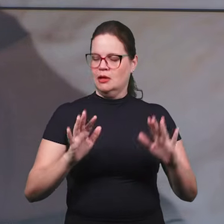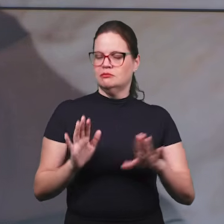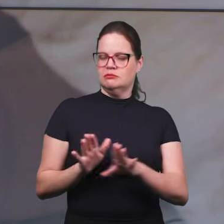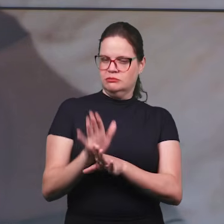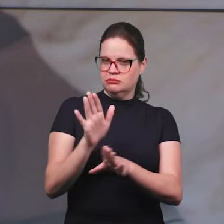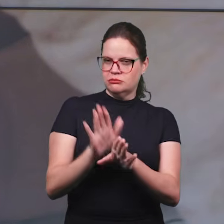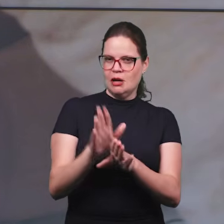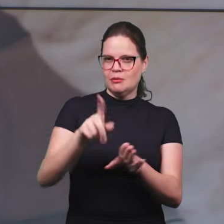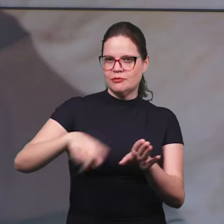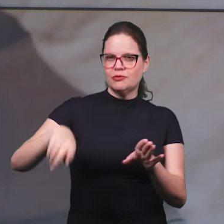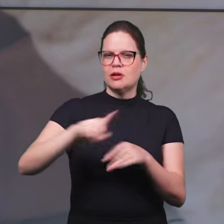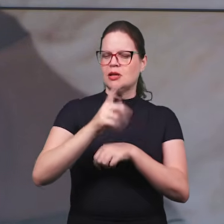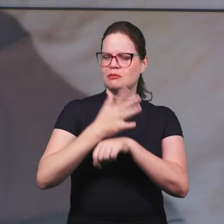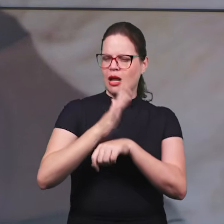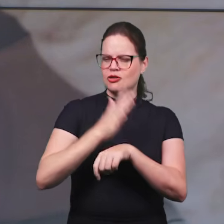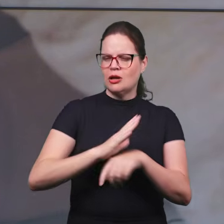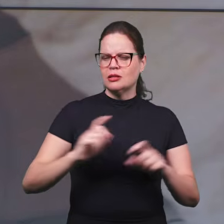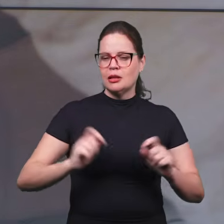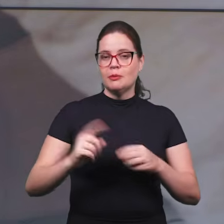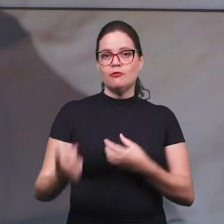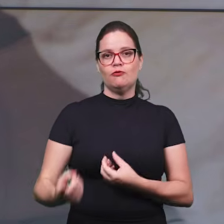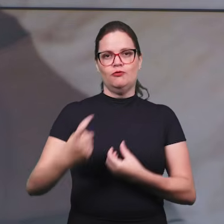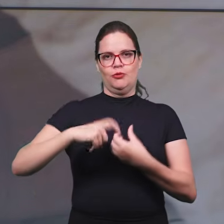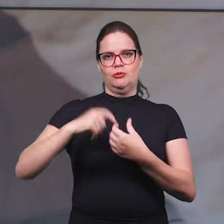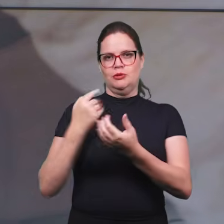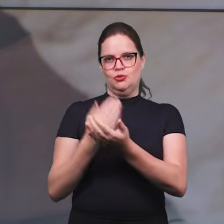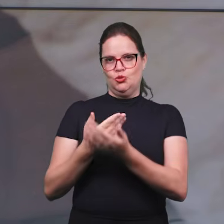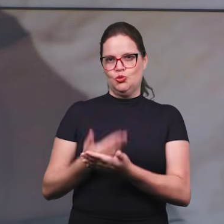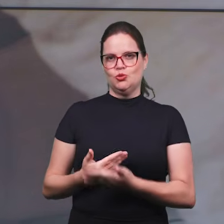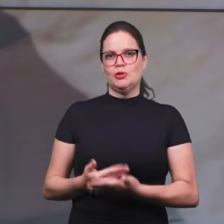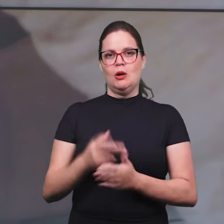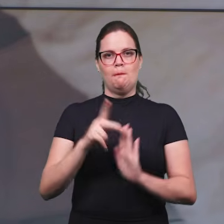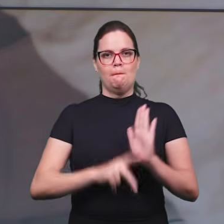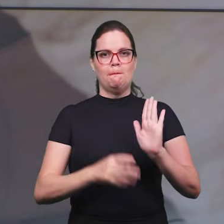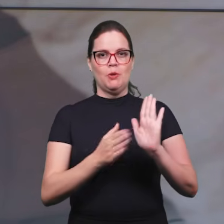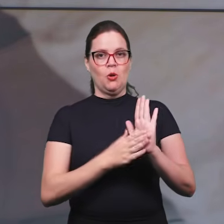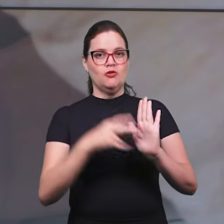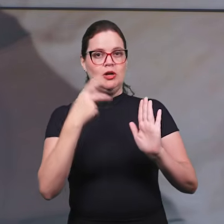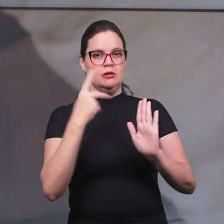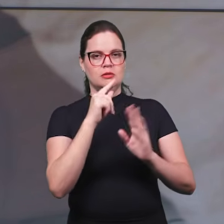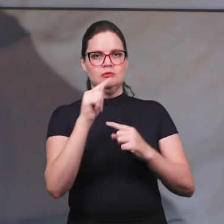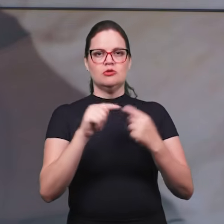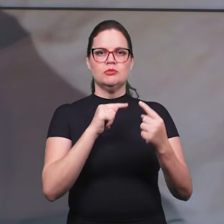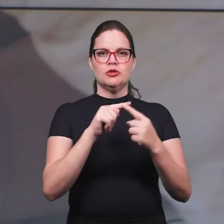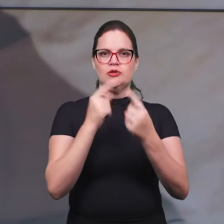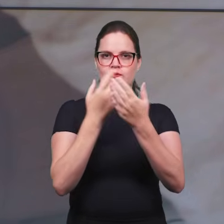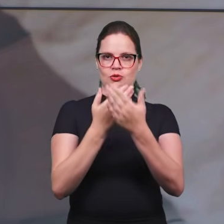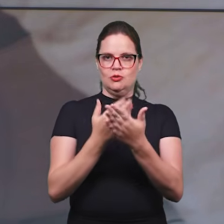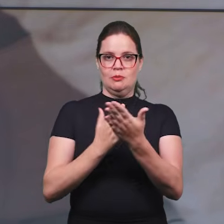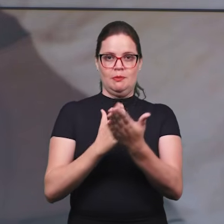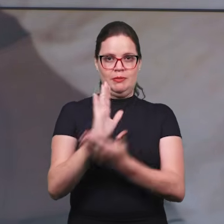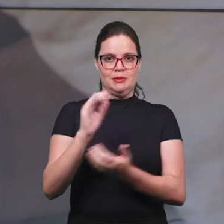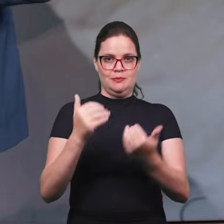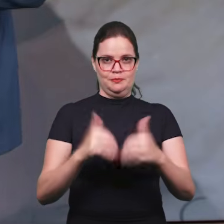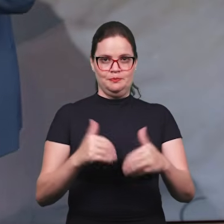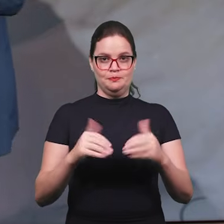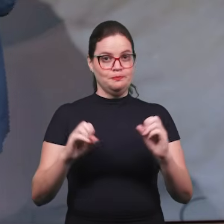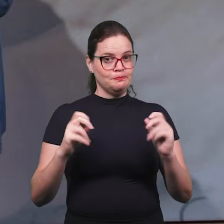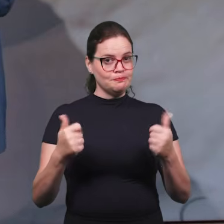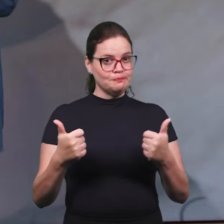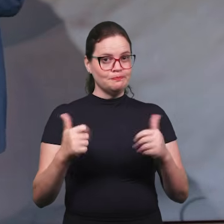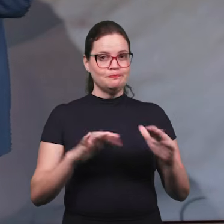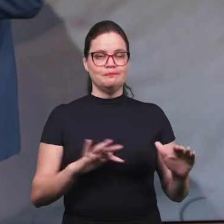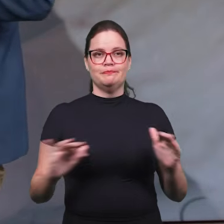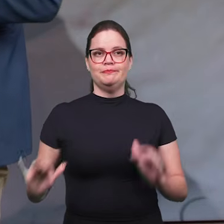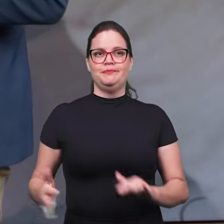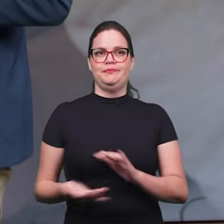retomar esse projeto que você havia colocado até como uma meta estudar para concursos, tudo bem? Então vamos